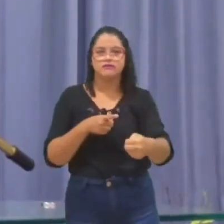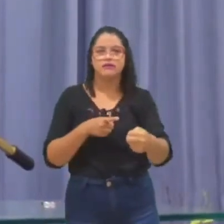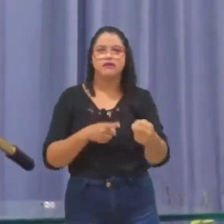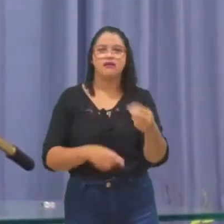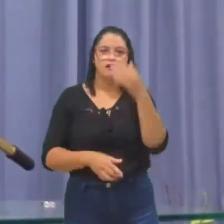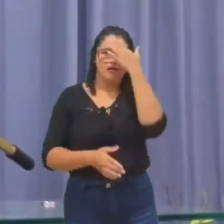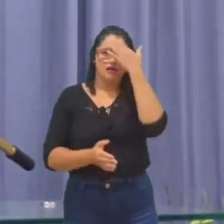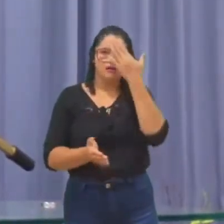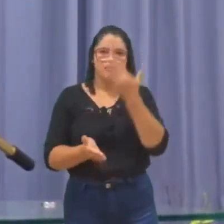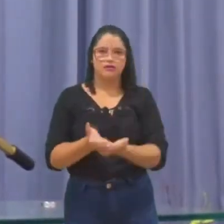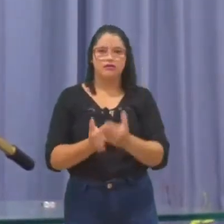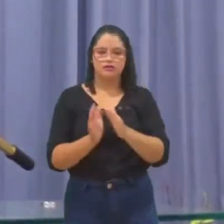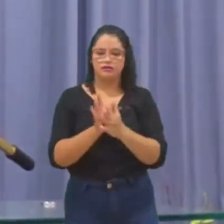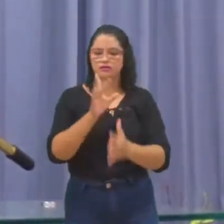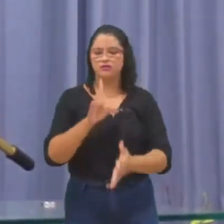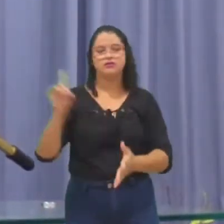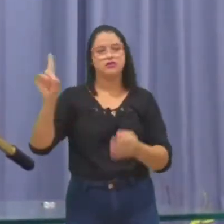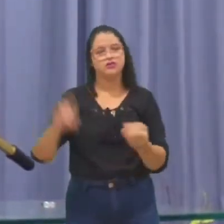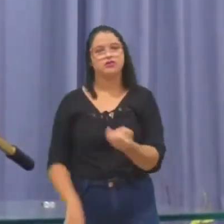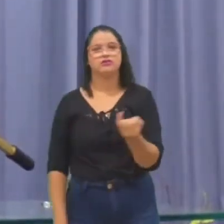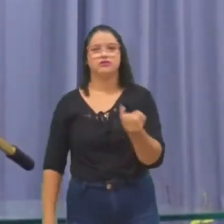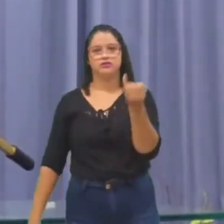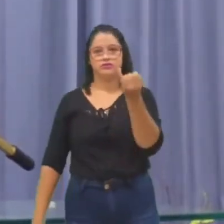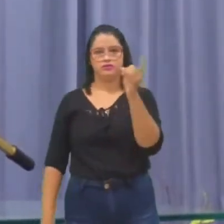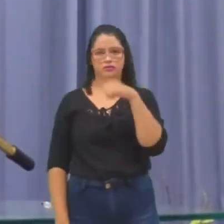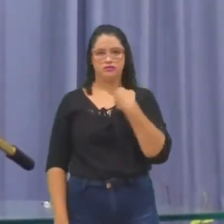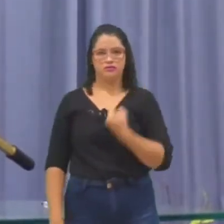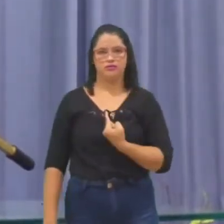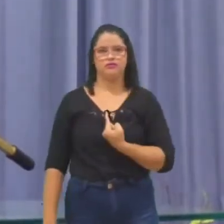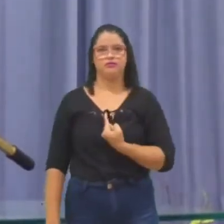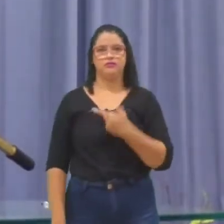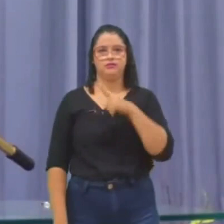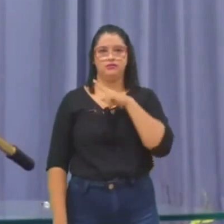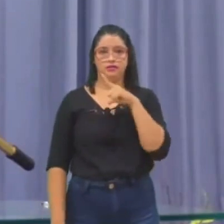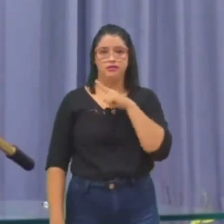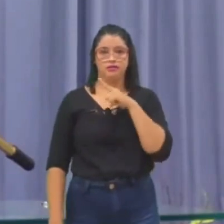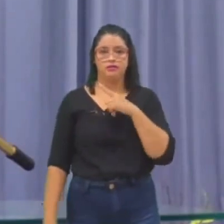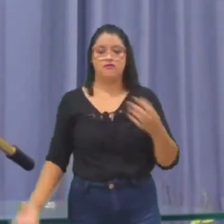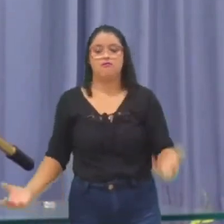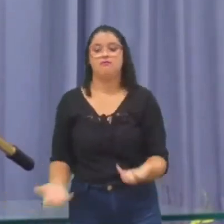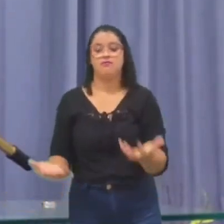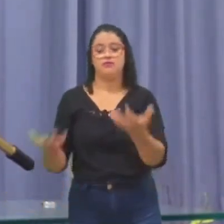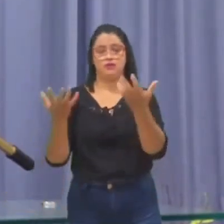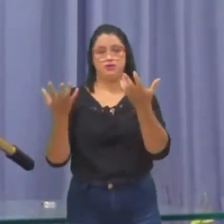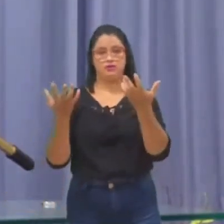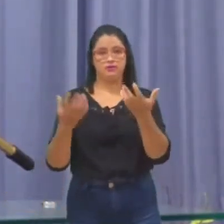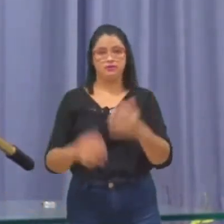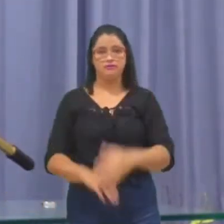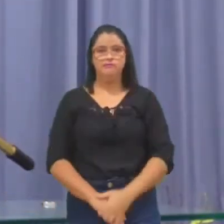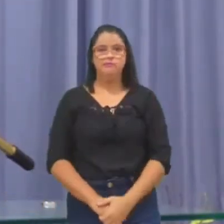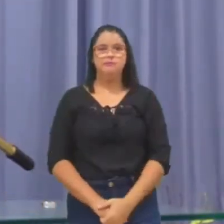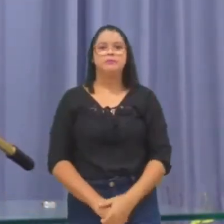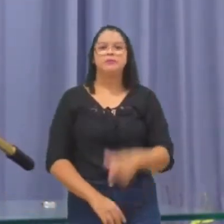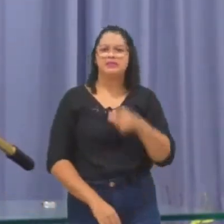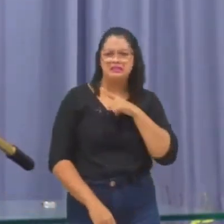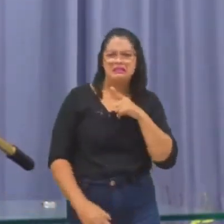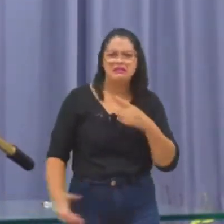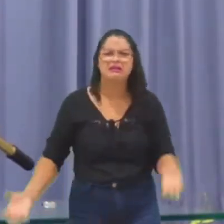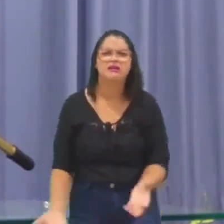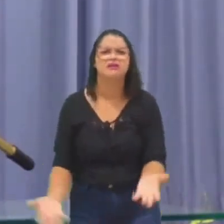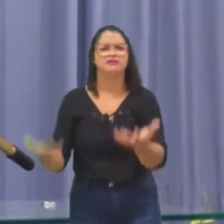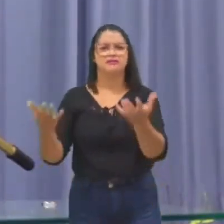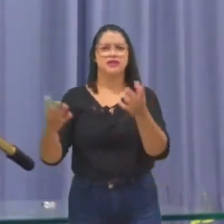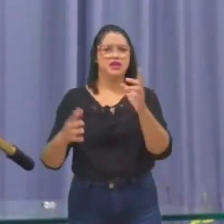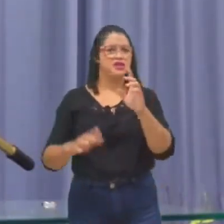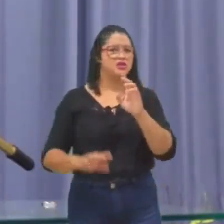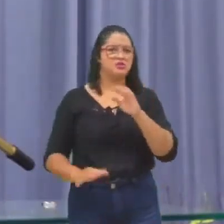sua palavra. Como é importante que nós tenhamos bom ânimo. Tenha bom ânimo em todos